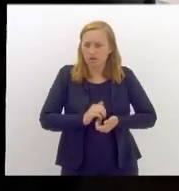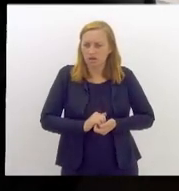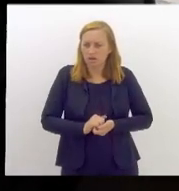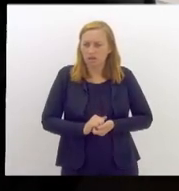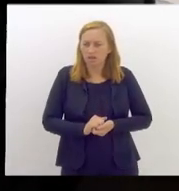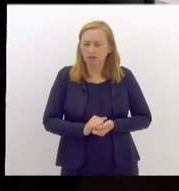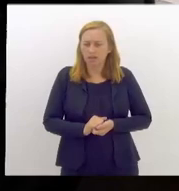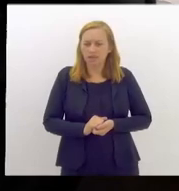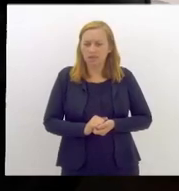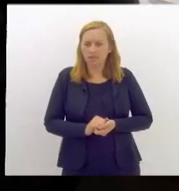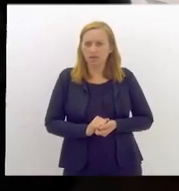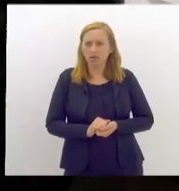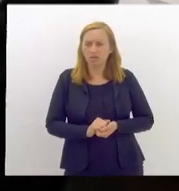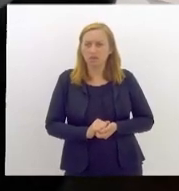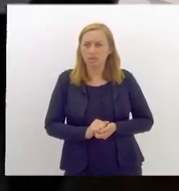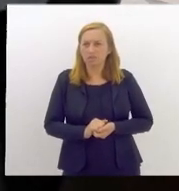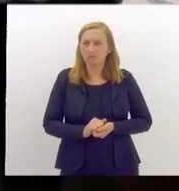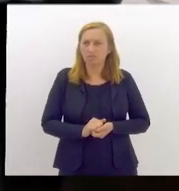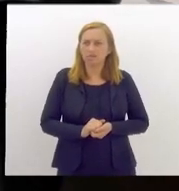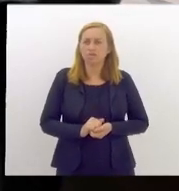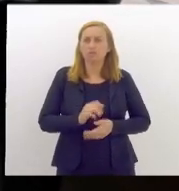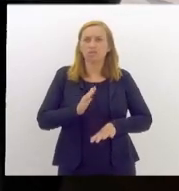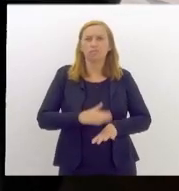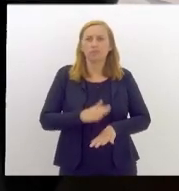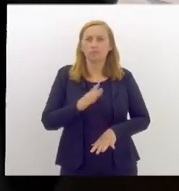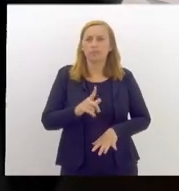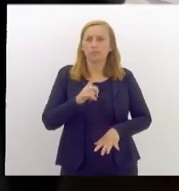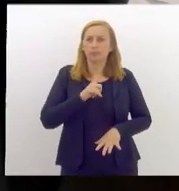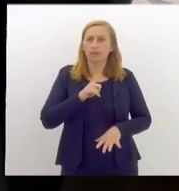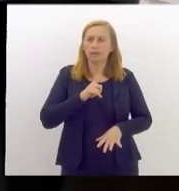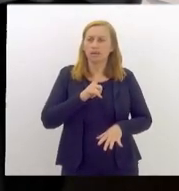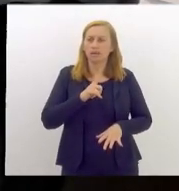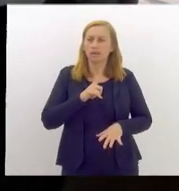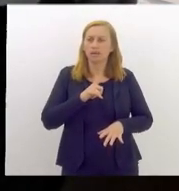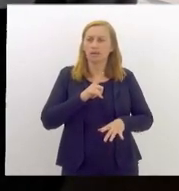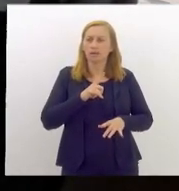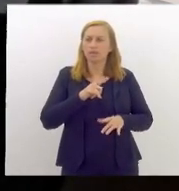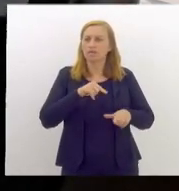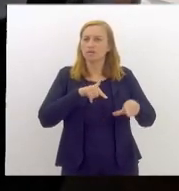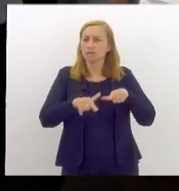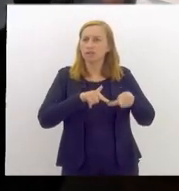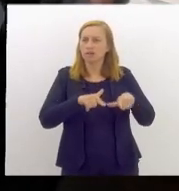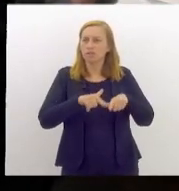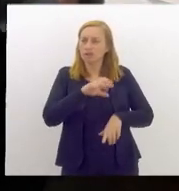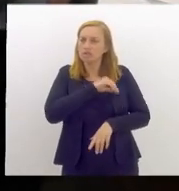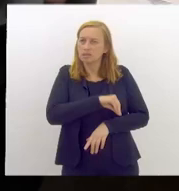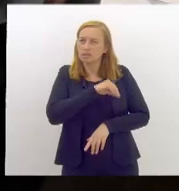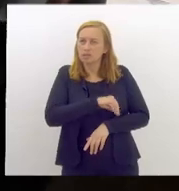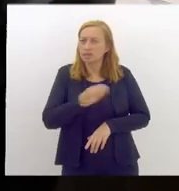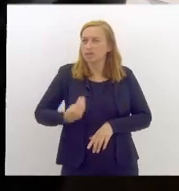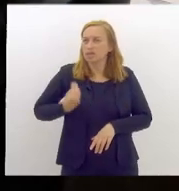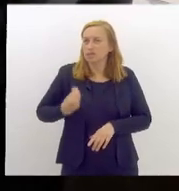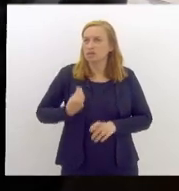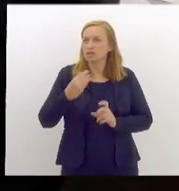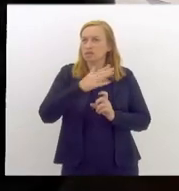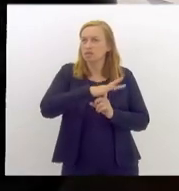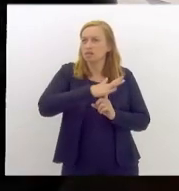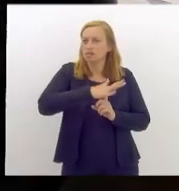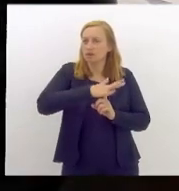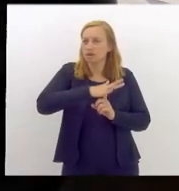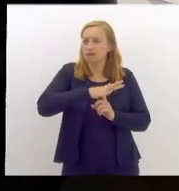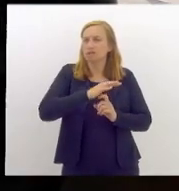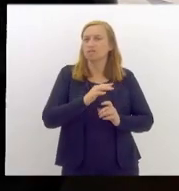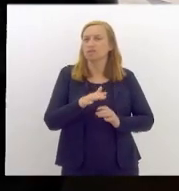e além do mais gera emprego e renda para aqueles que vivem do Comércio